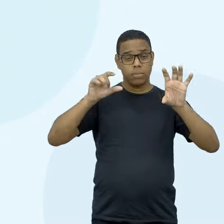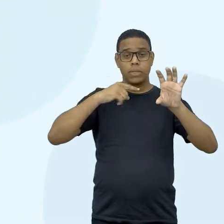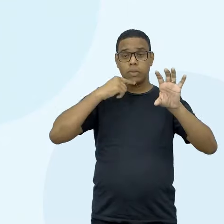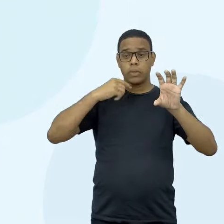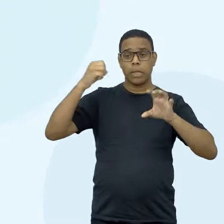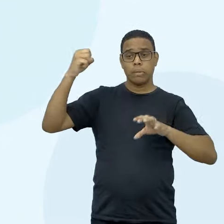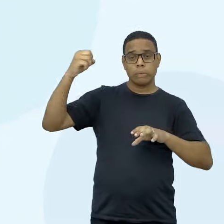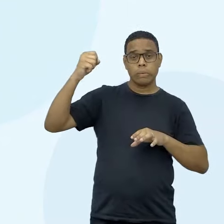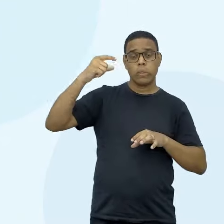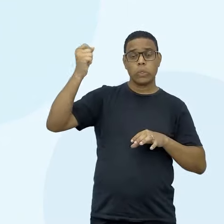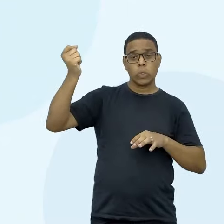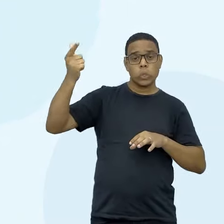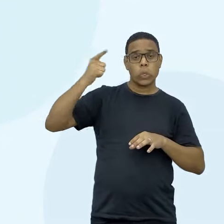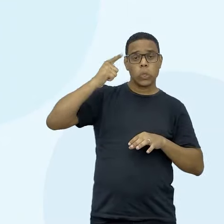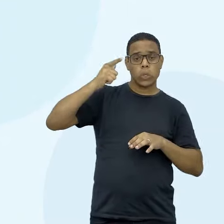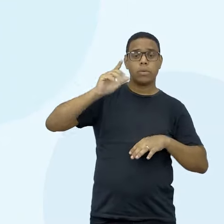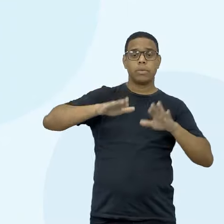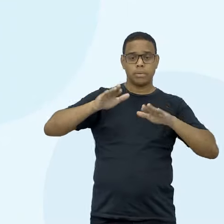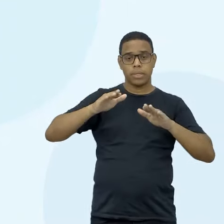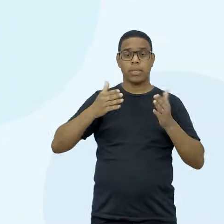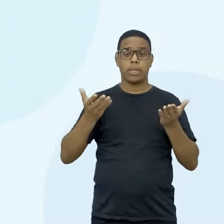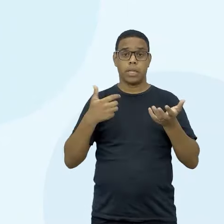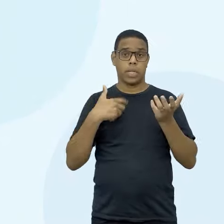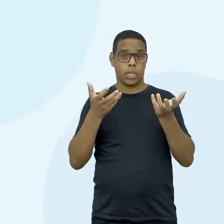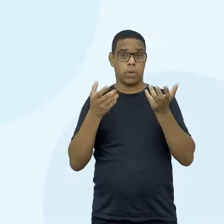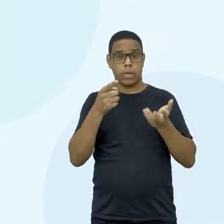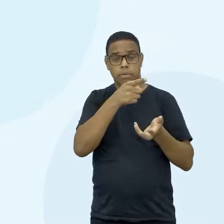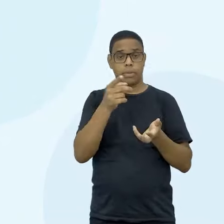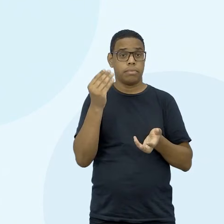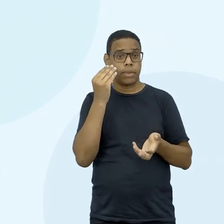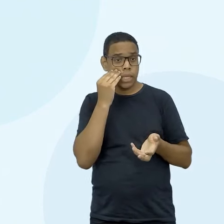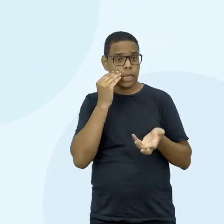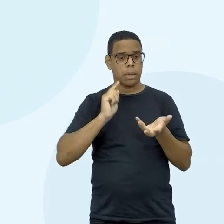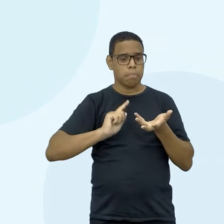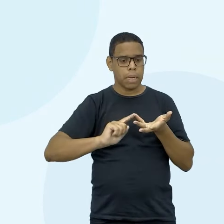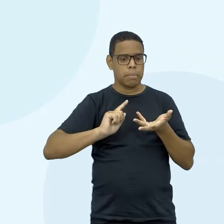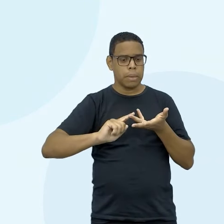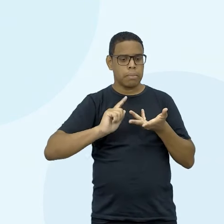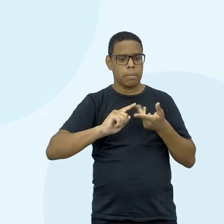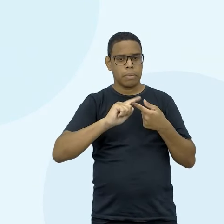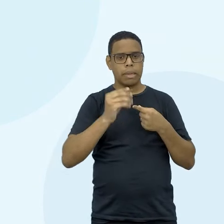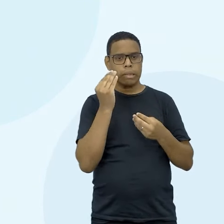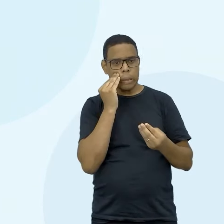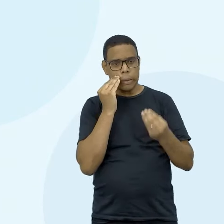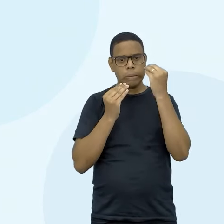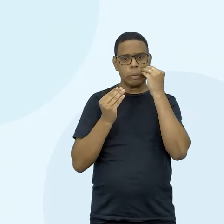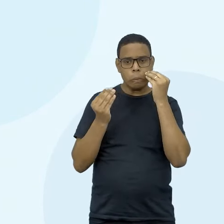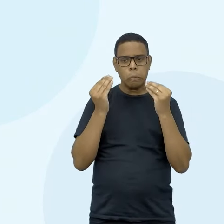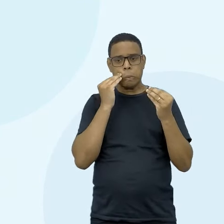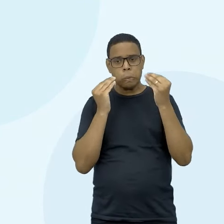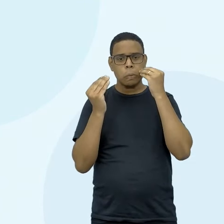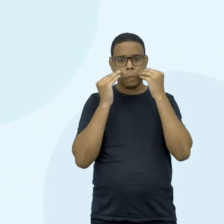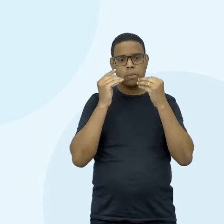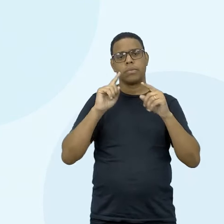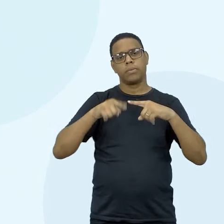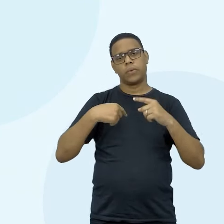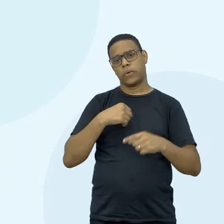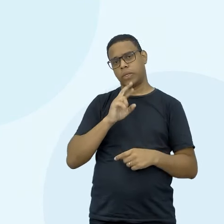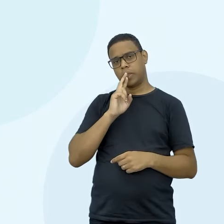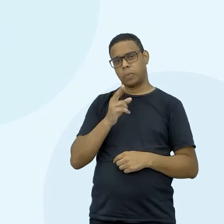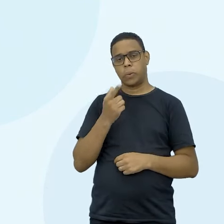condições atmosféricas. E aí eu quero que você teste essas diversas combinações para a gente